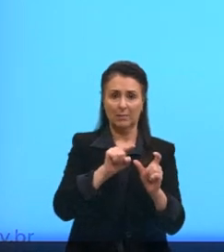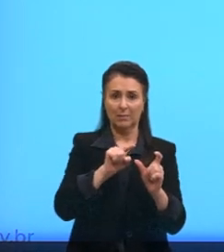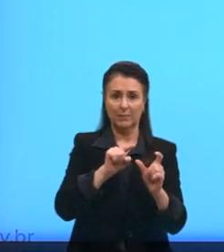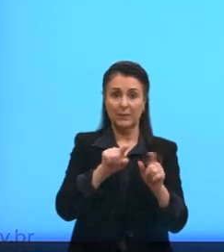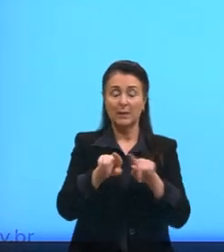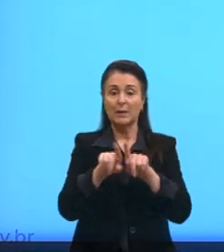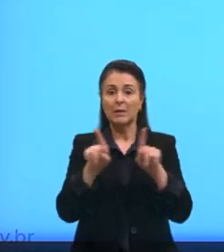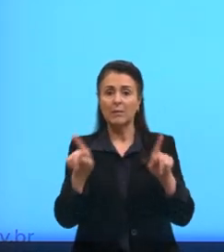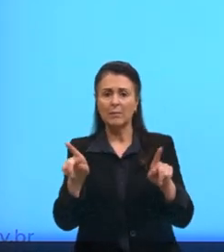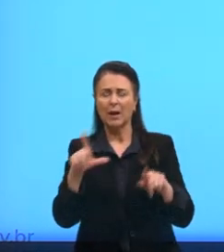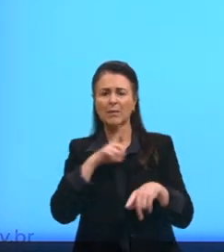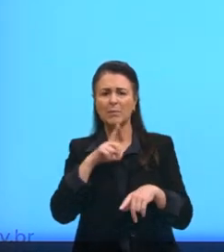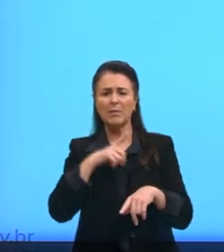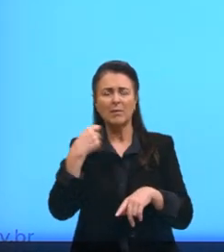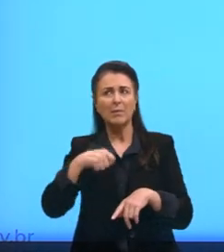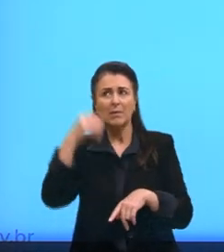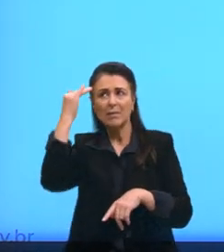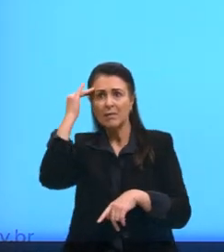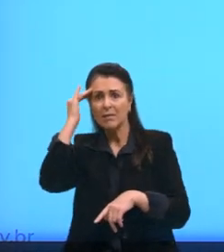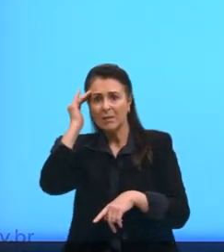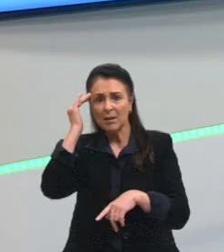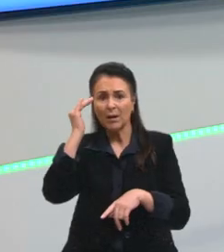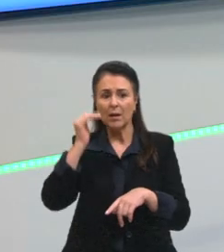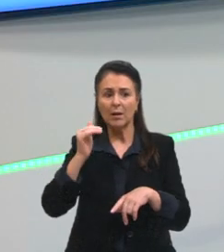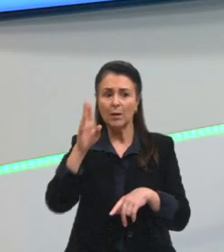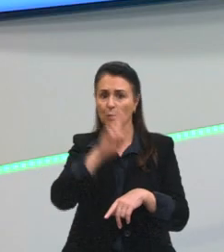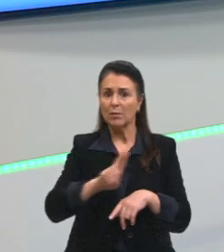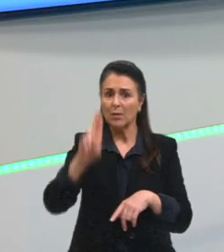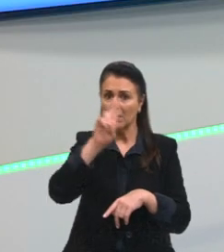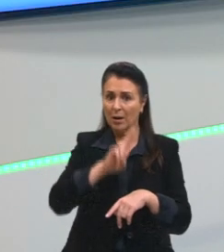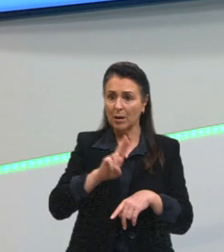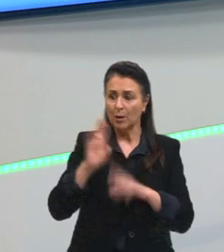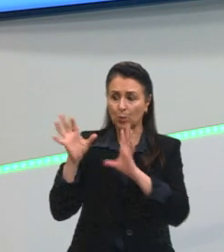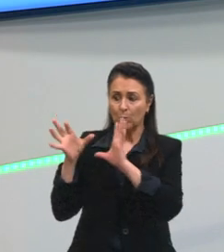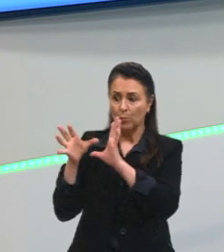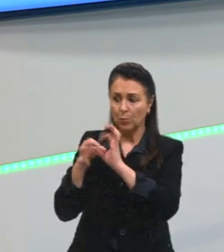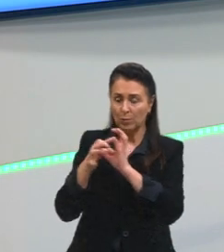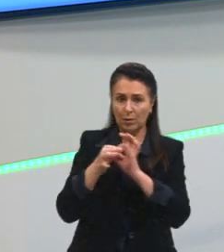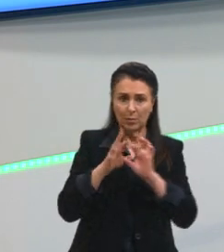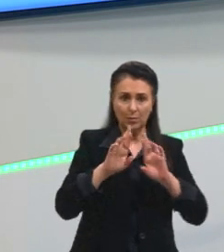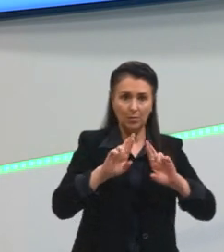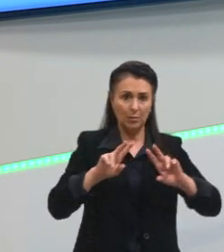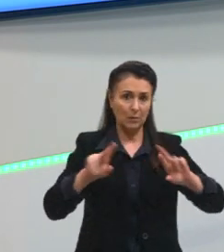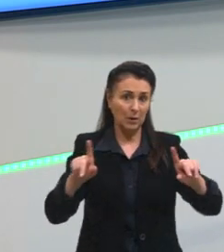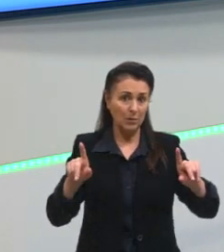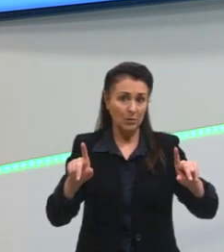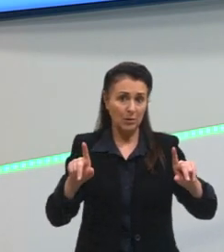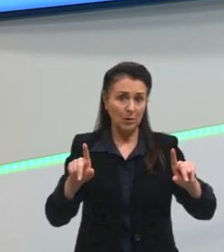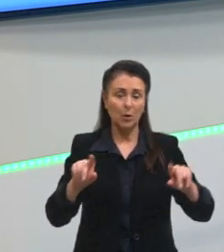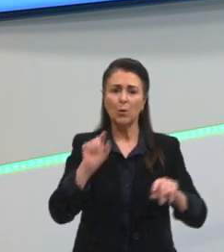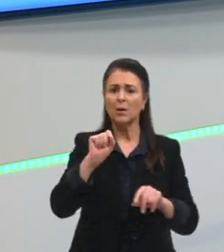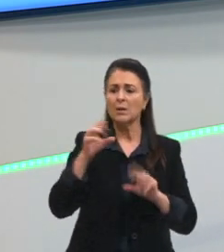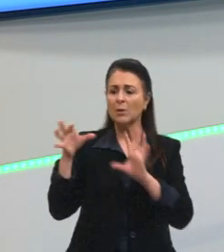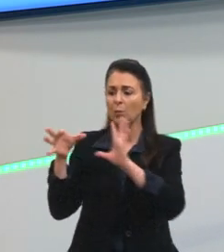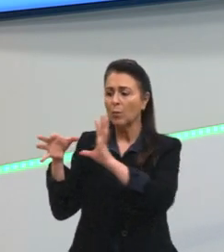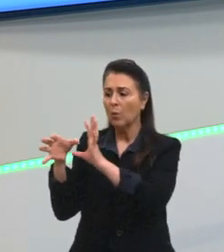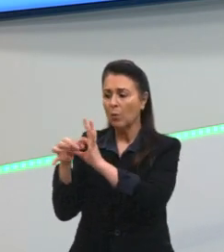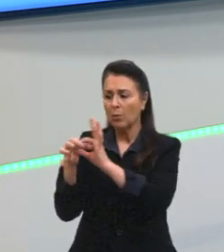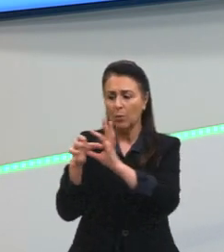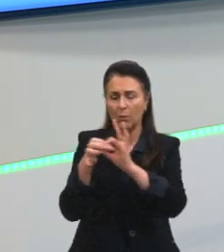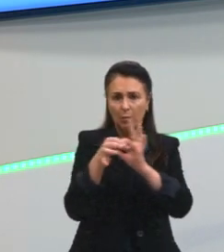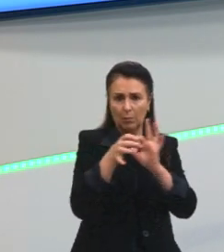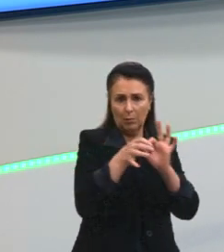mas eu tenho que entender que ela pode vir em outros contextos o que que são contextos